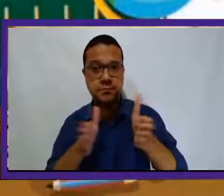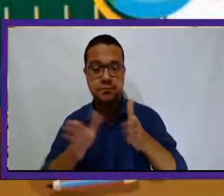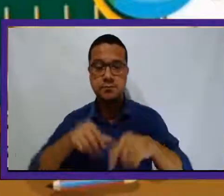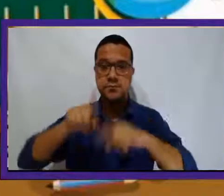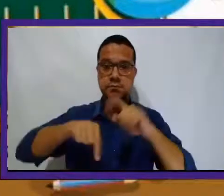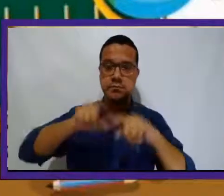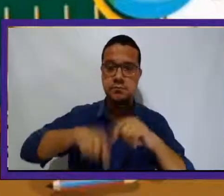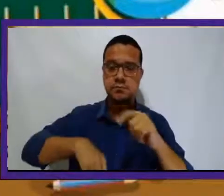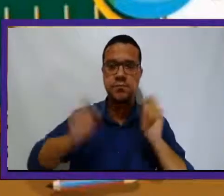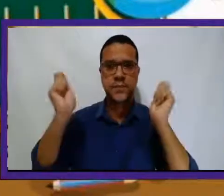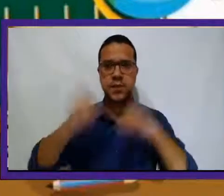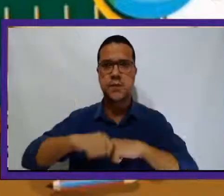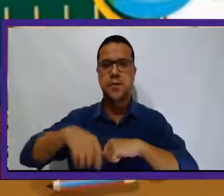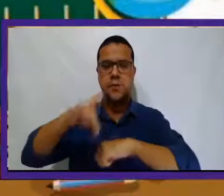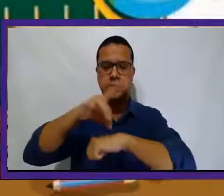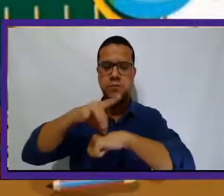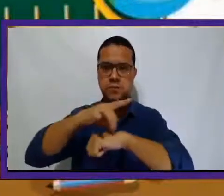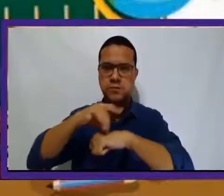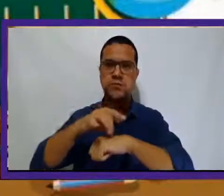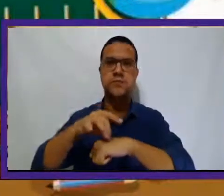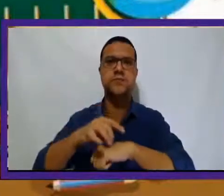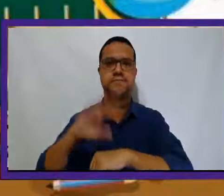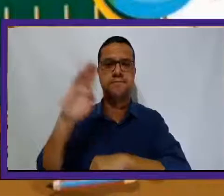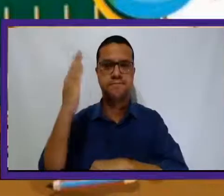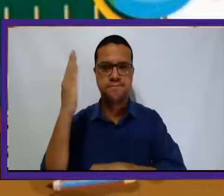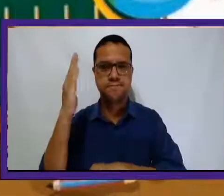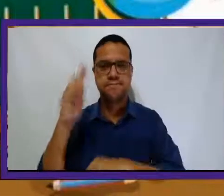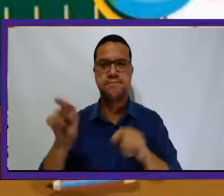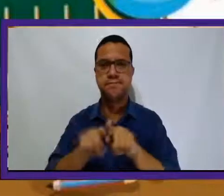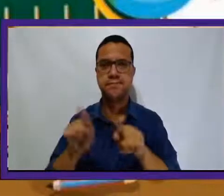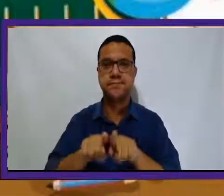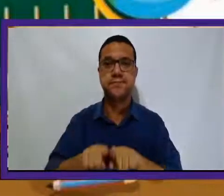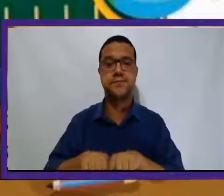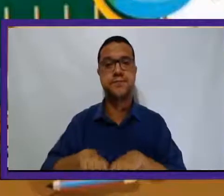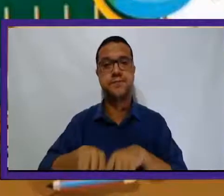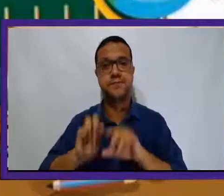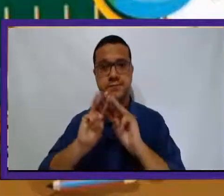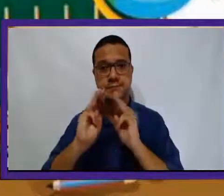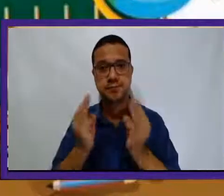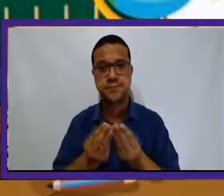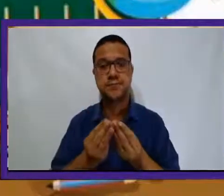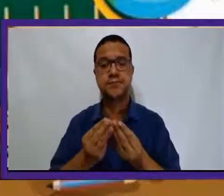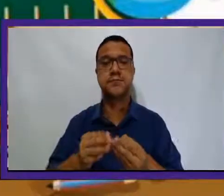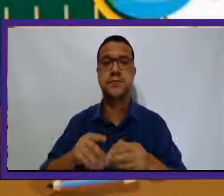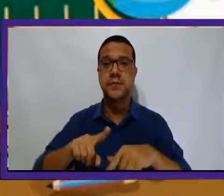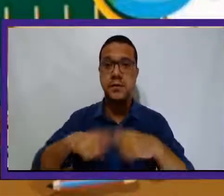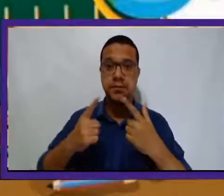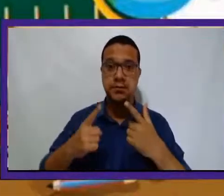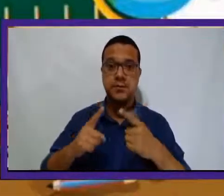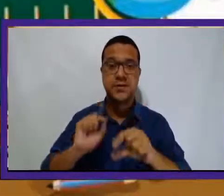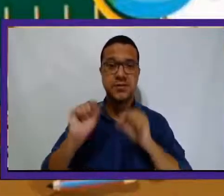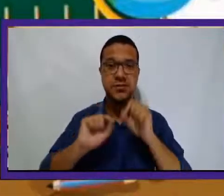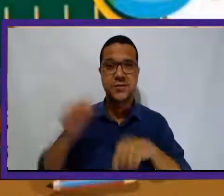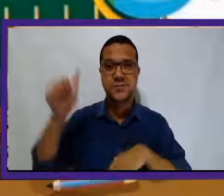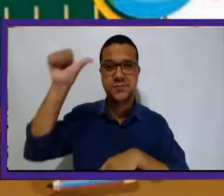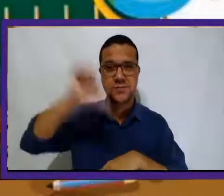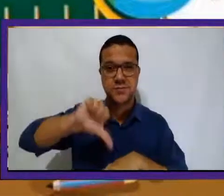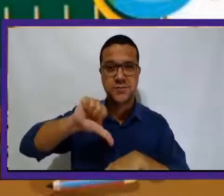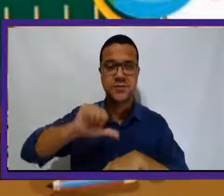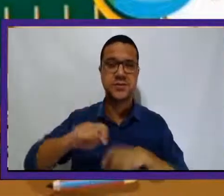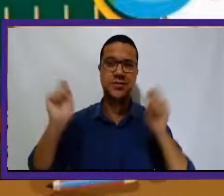-prima Pode ser o carvão mineral Pode ser a biomassa Entre outros No entanto Quais são as desvantagens Elas são altamente